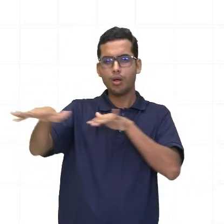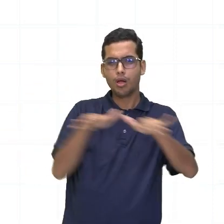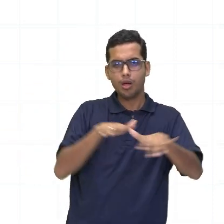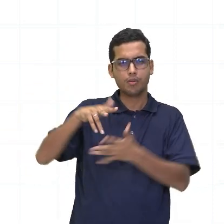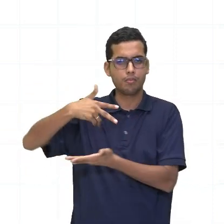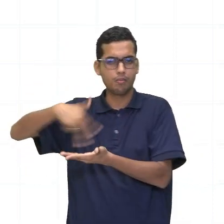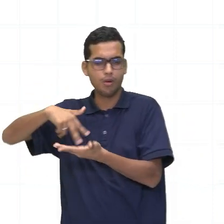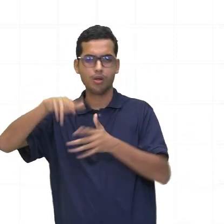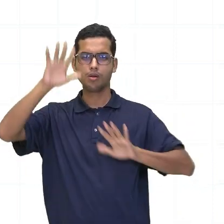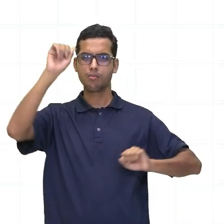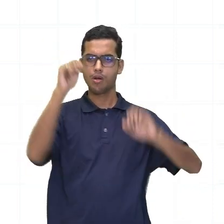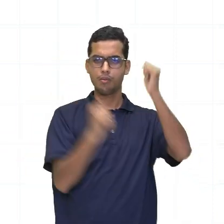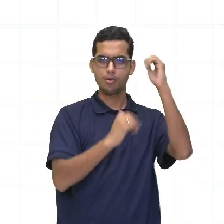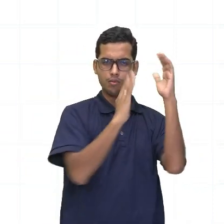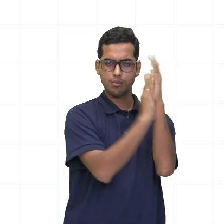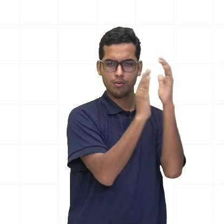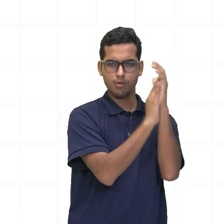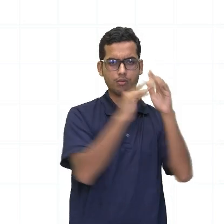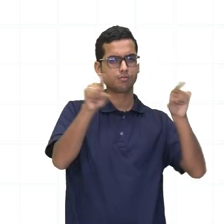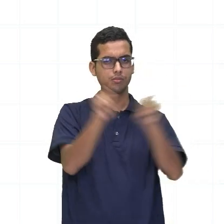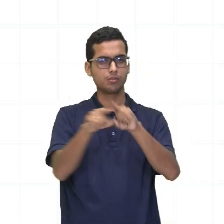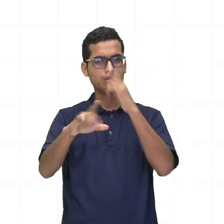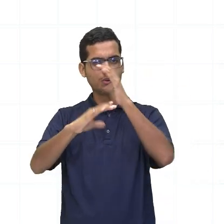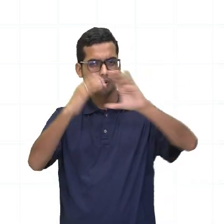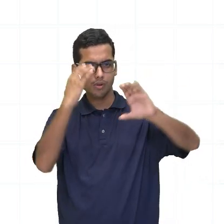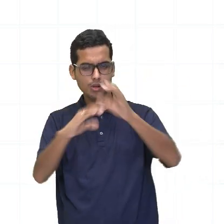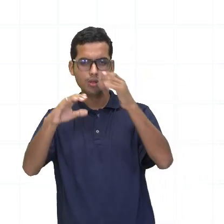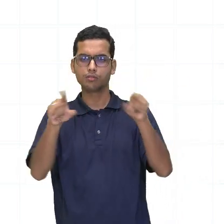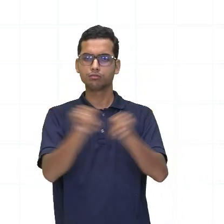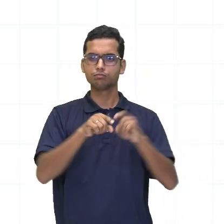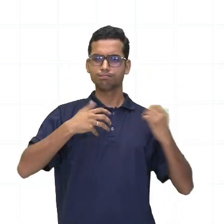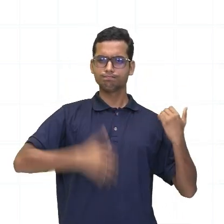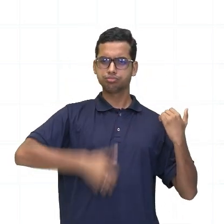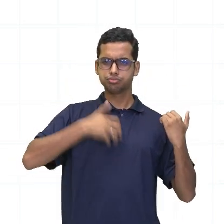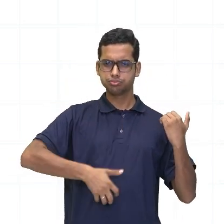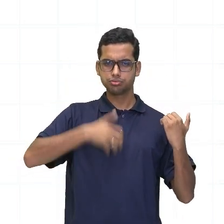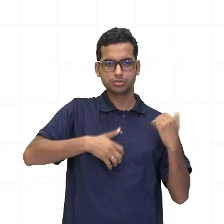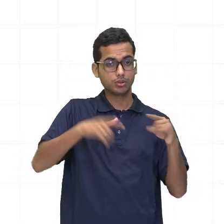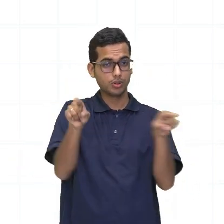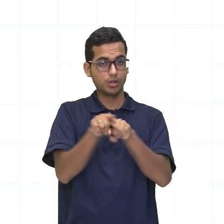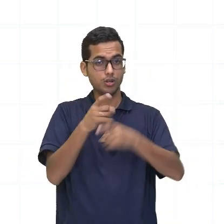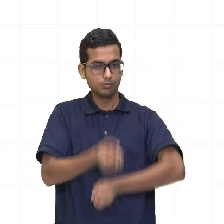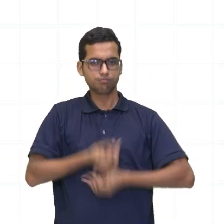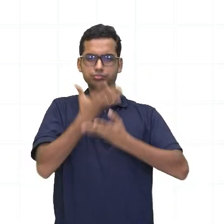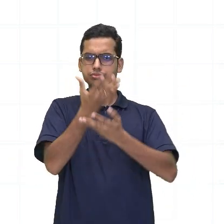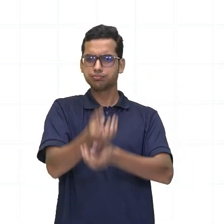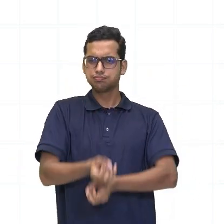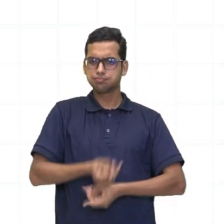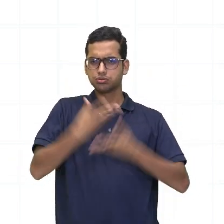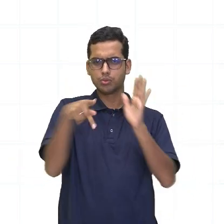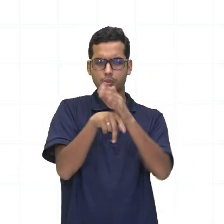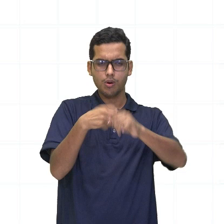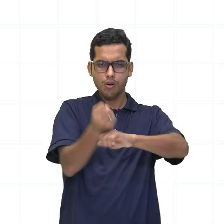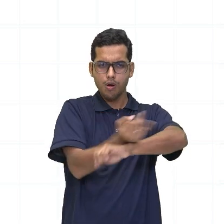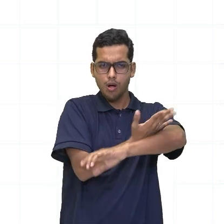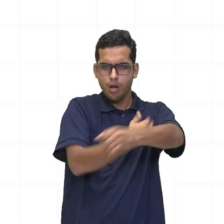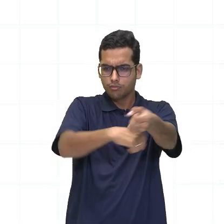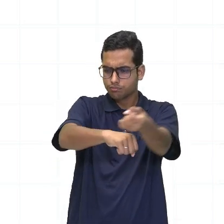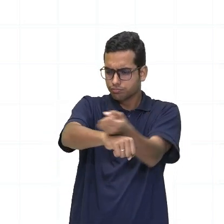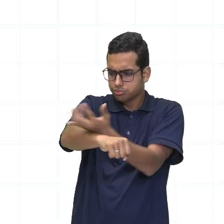danças, palmas, canto e guitarra. É conhecido por sua expressividade emocional e